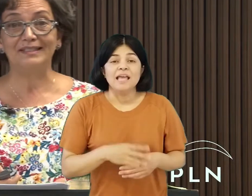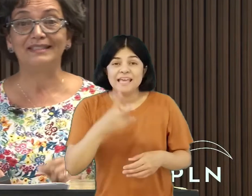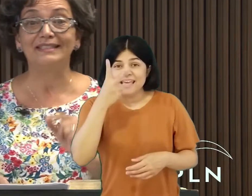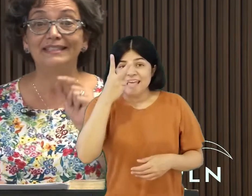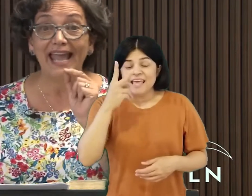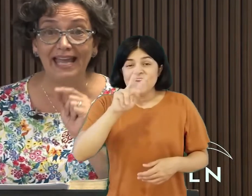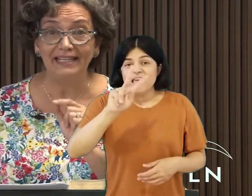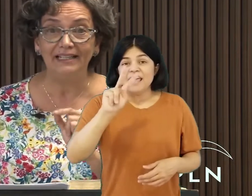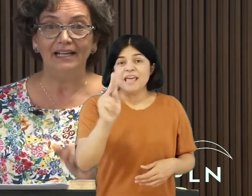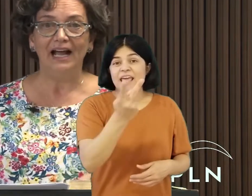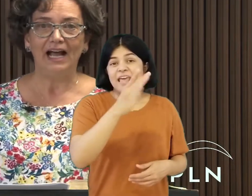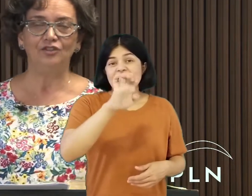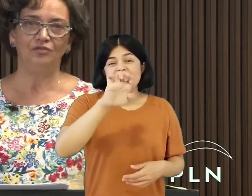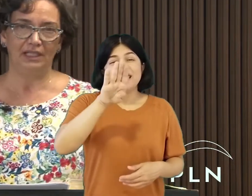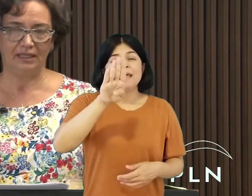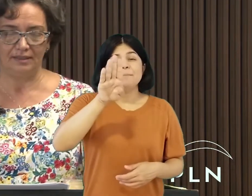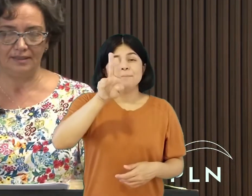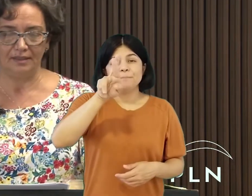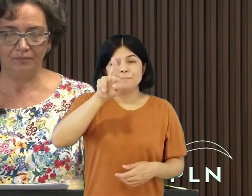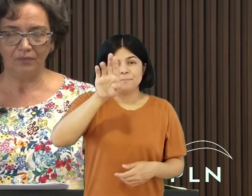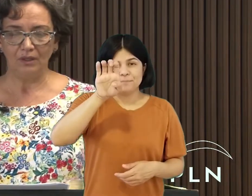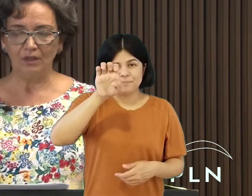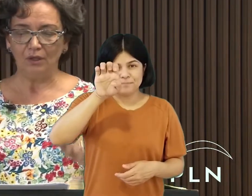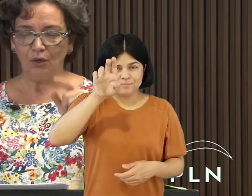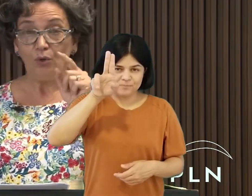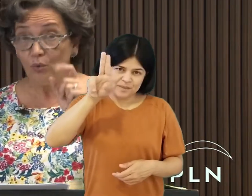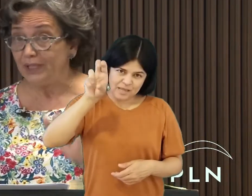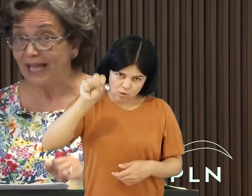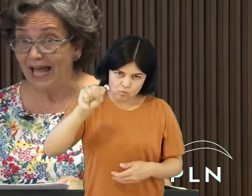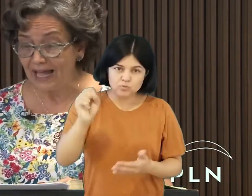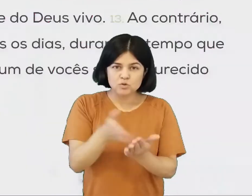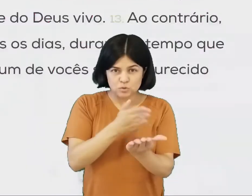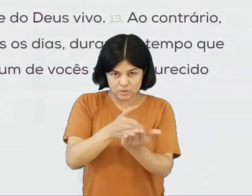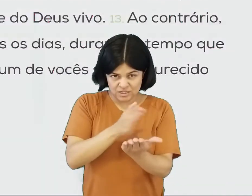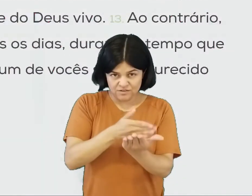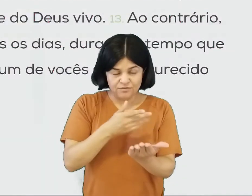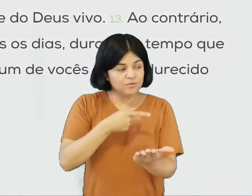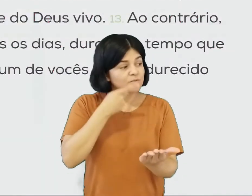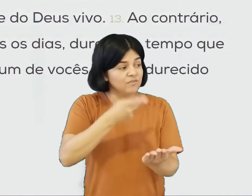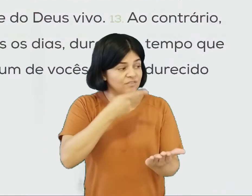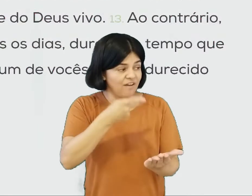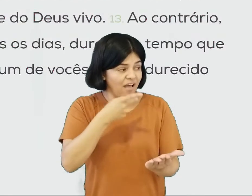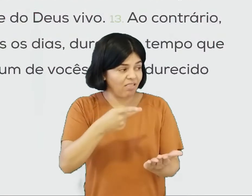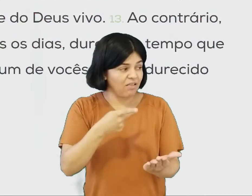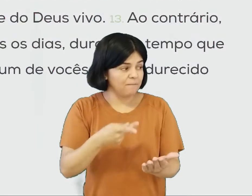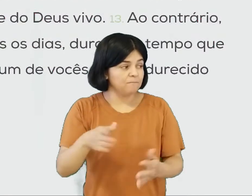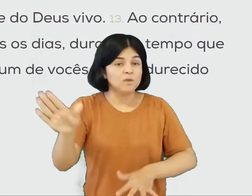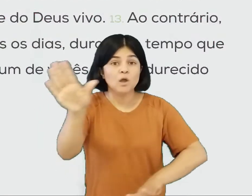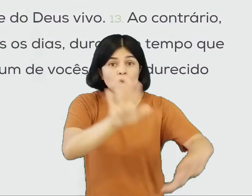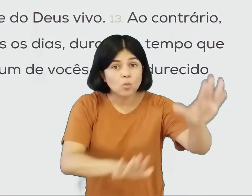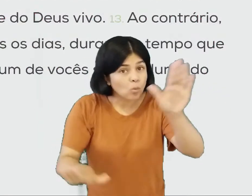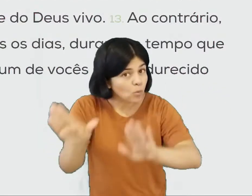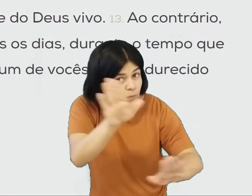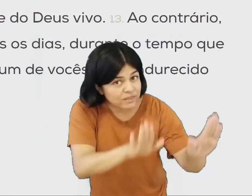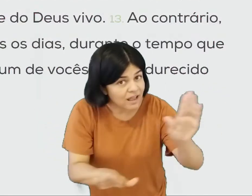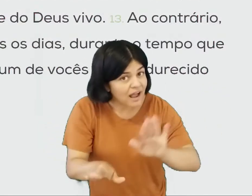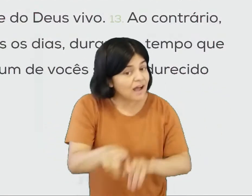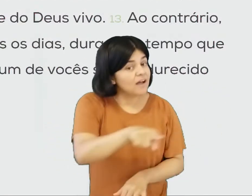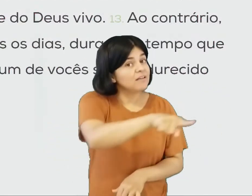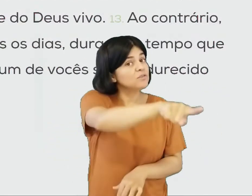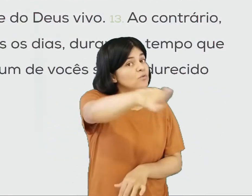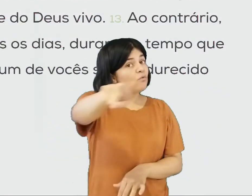uma séria advertência. Cuidado, irmãos, para que nenhum de